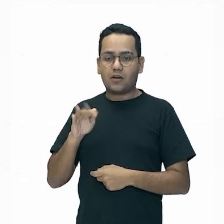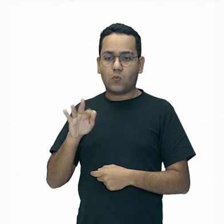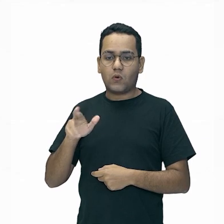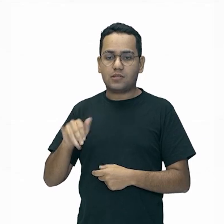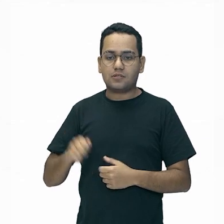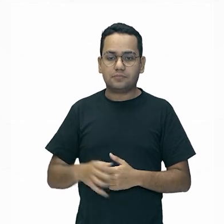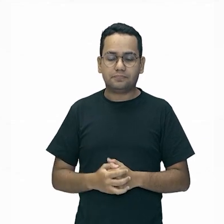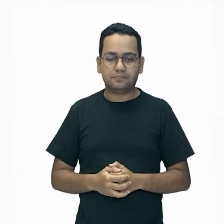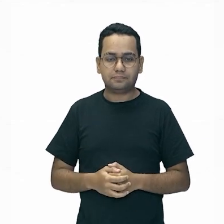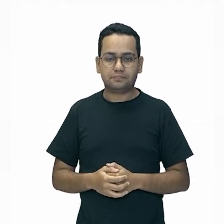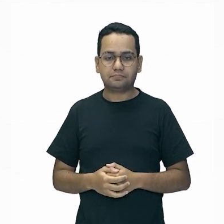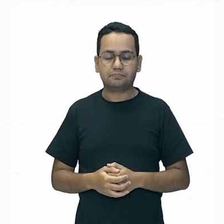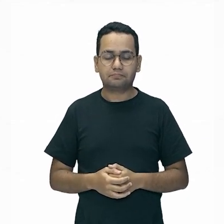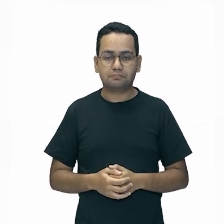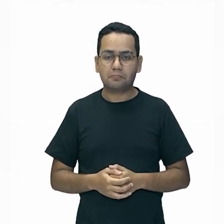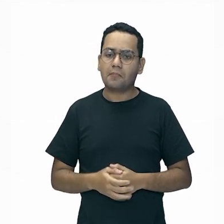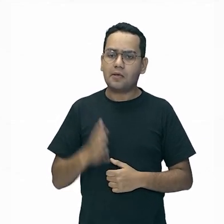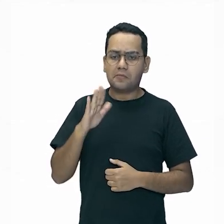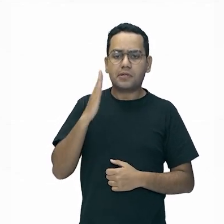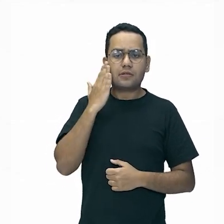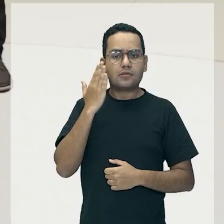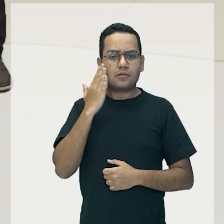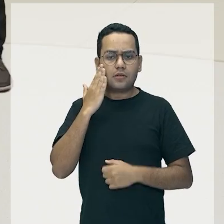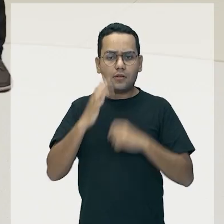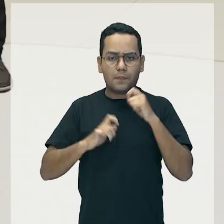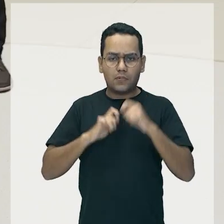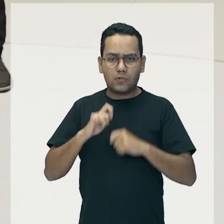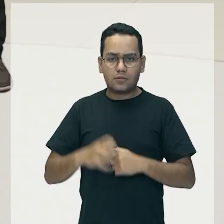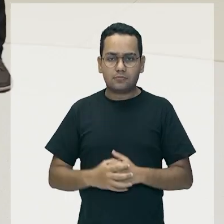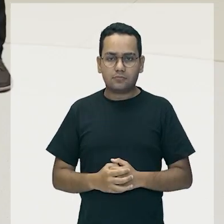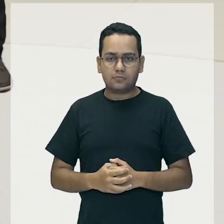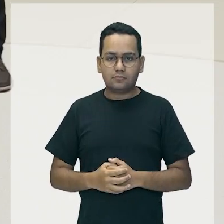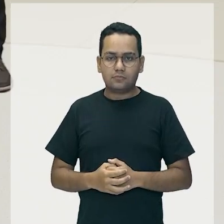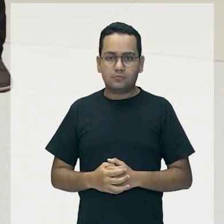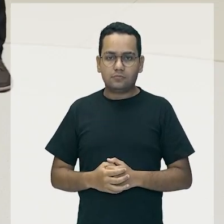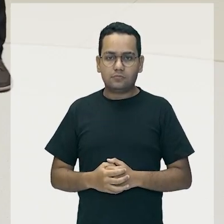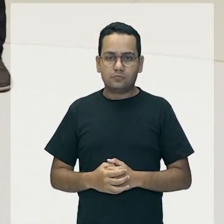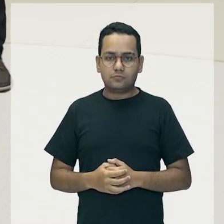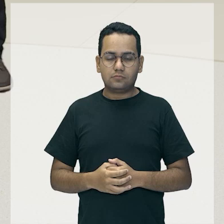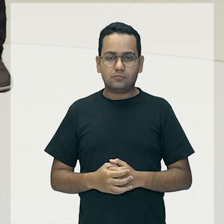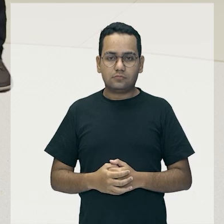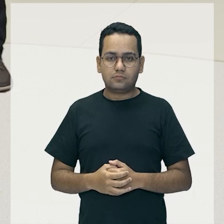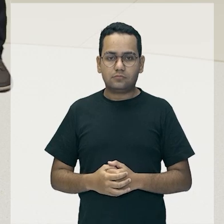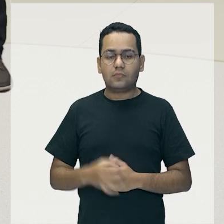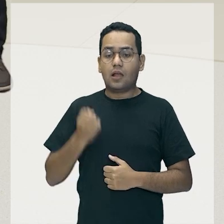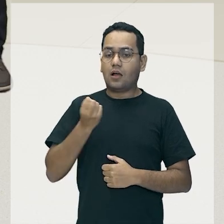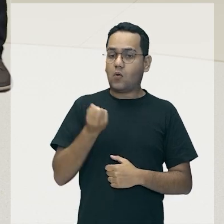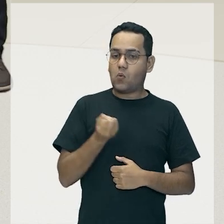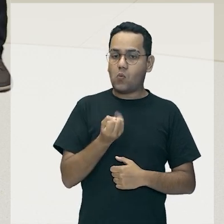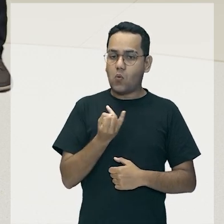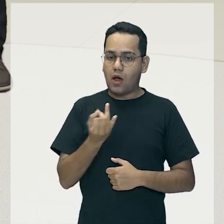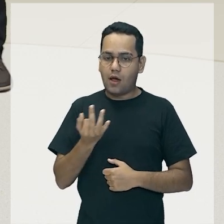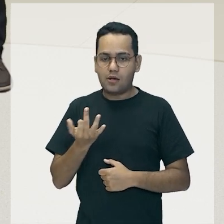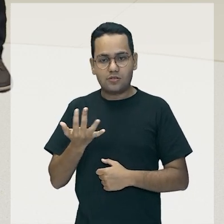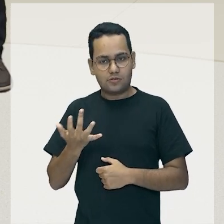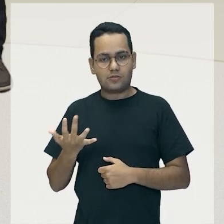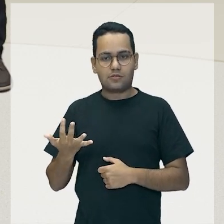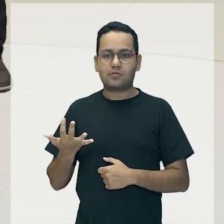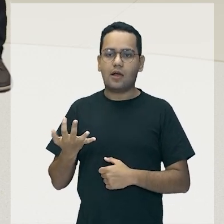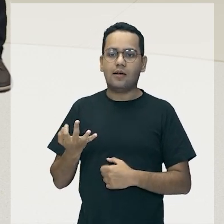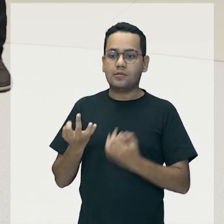a quantização, ela vai ser caracterizada aí por uma quantidade definida